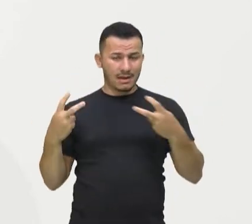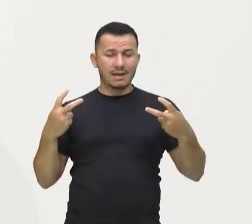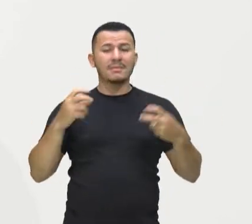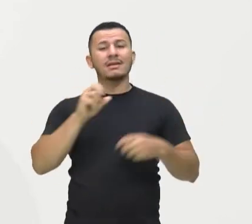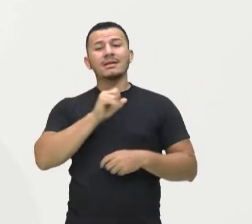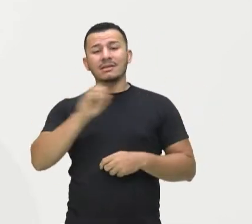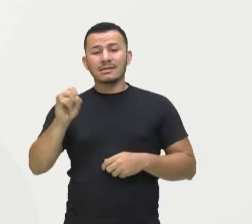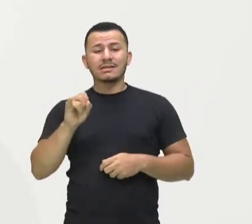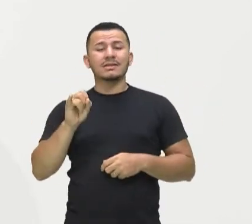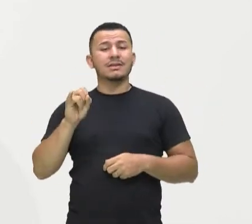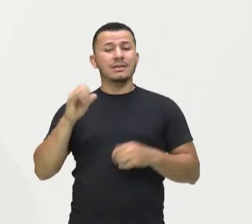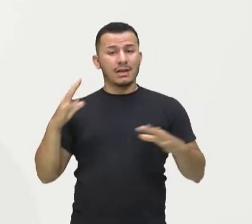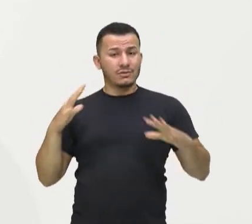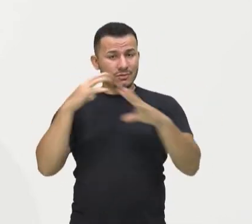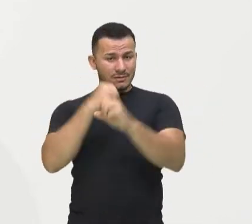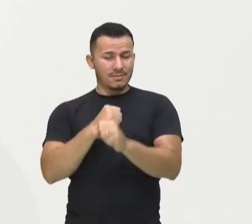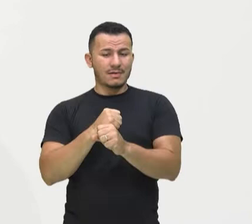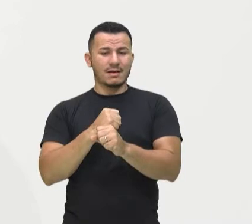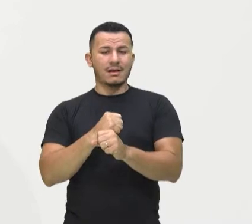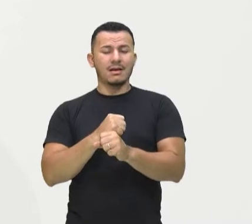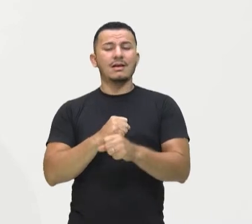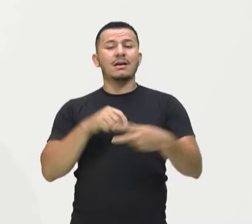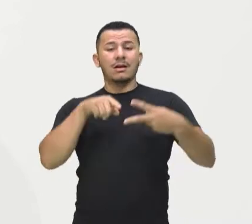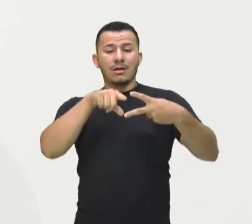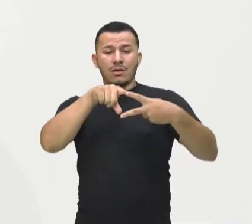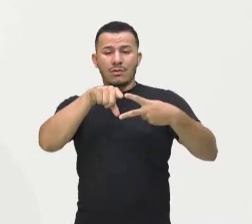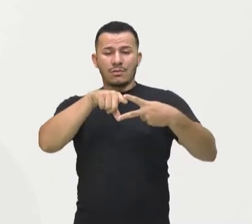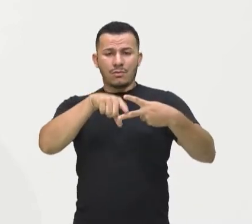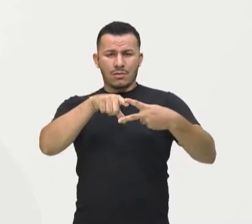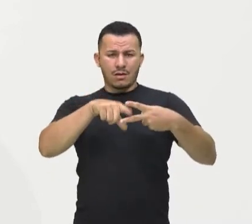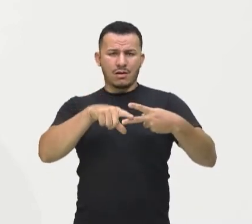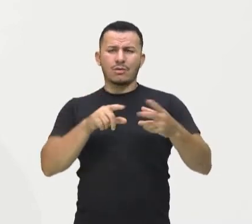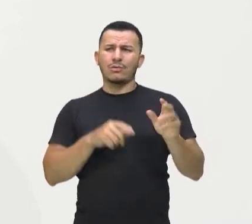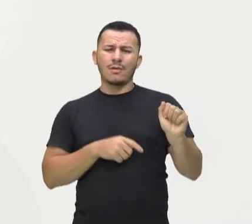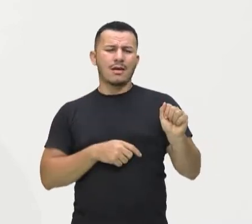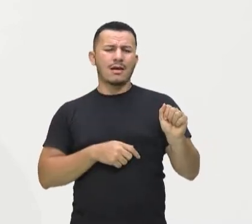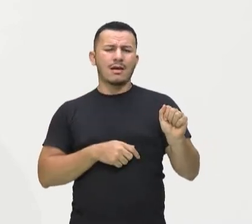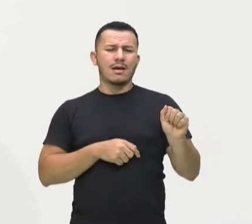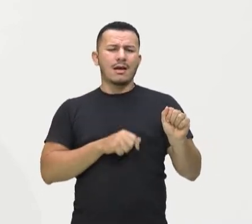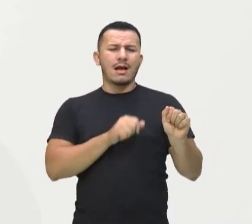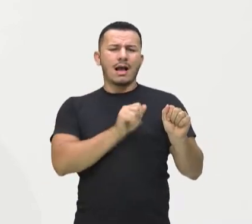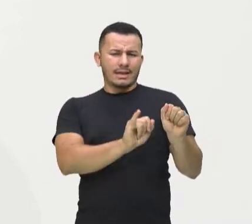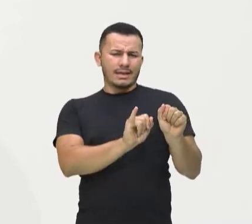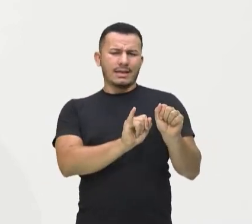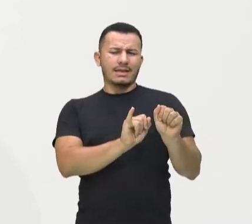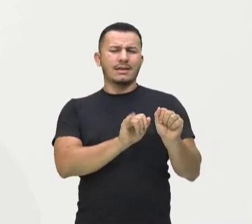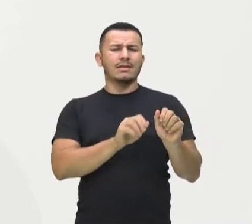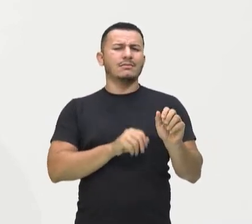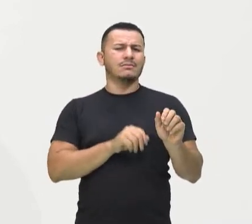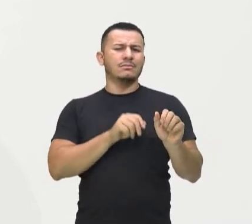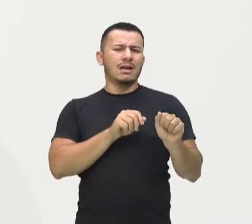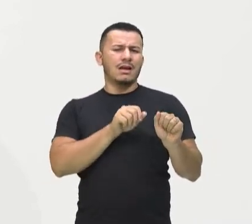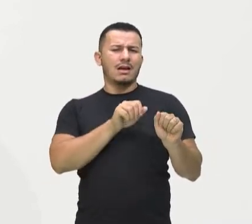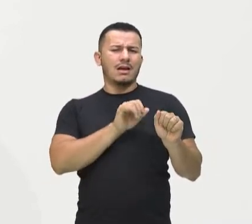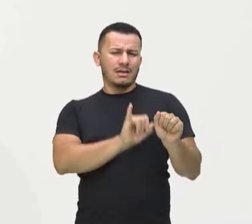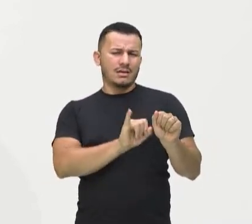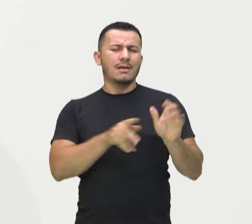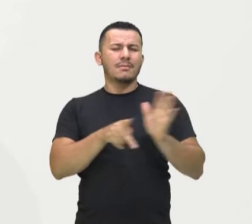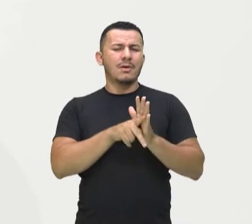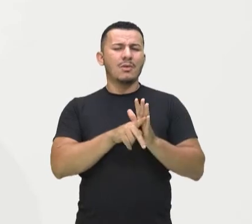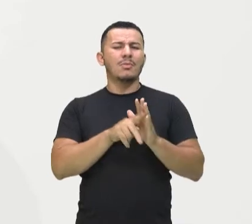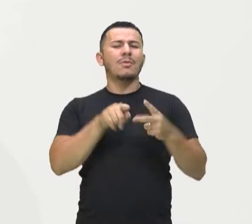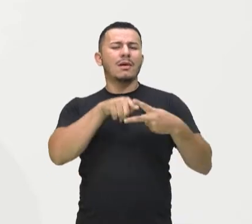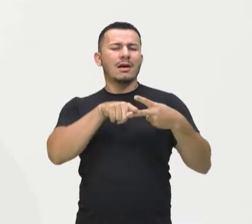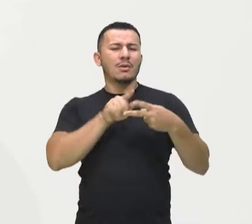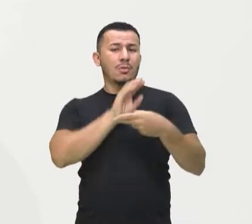nós chamarmos, se nós somarmos, ó, o ângulo, que eu vou chamar de AI, por ser ângulo interno, mais o